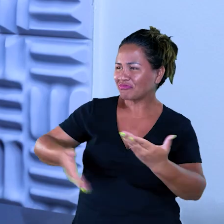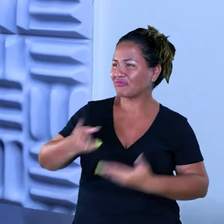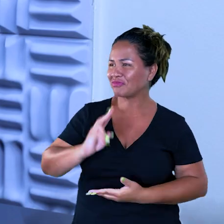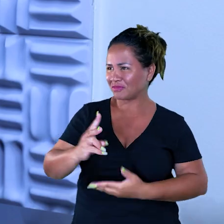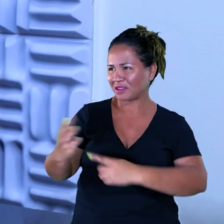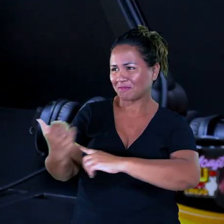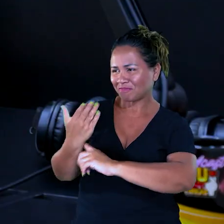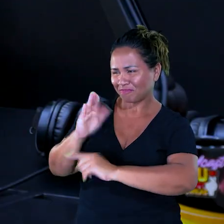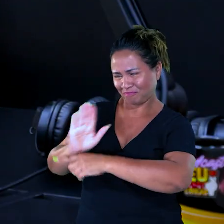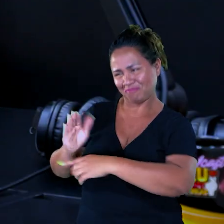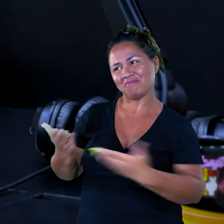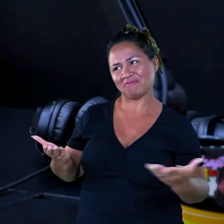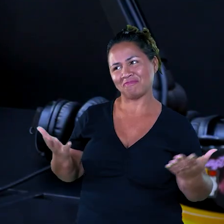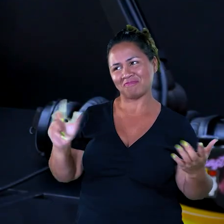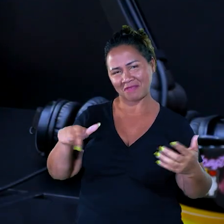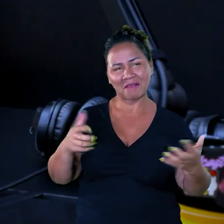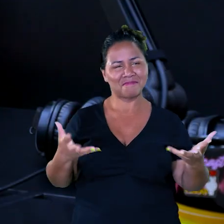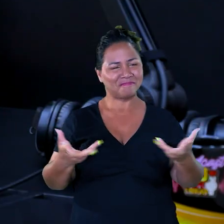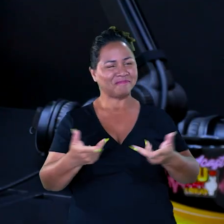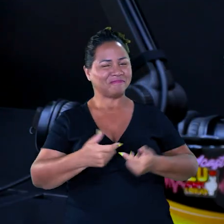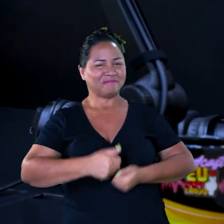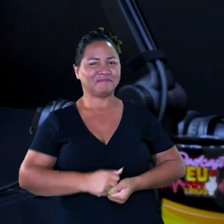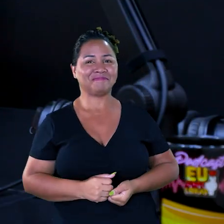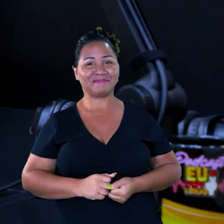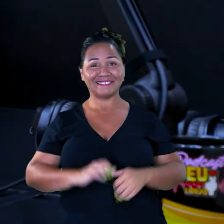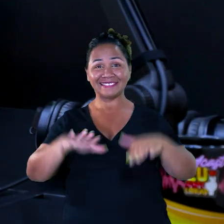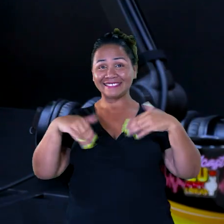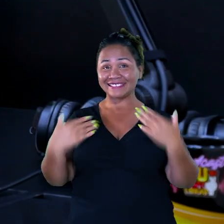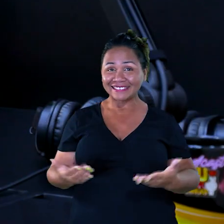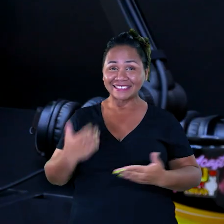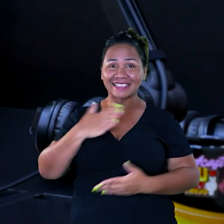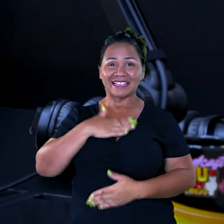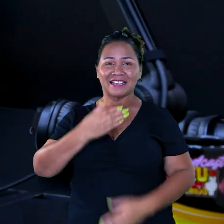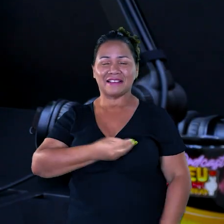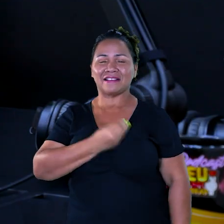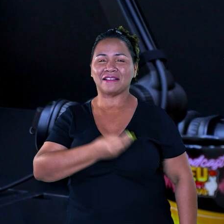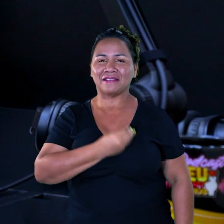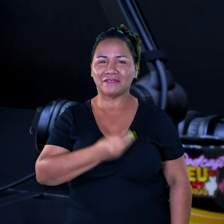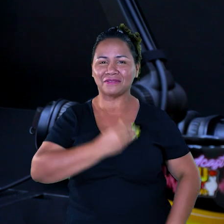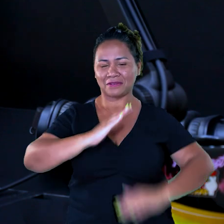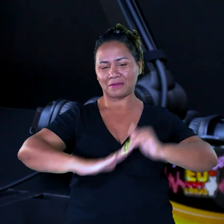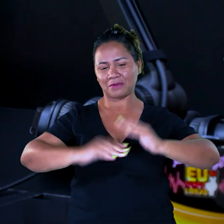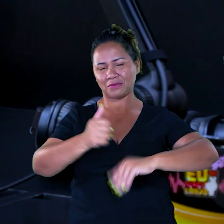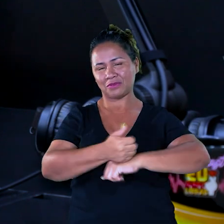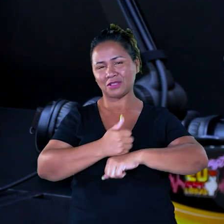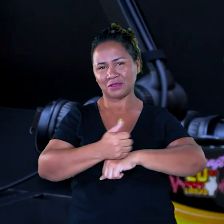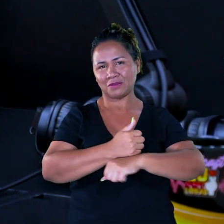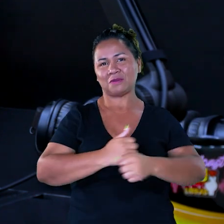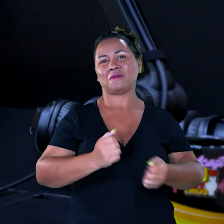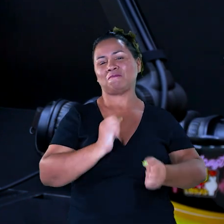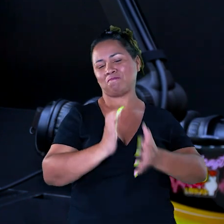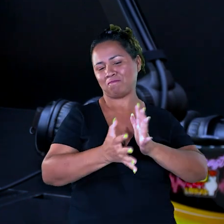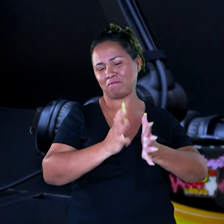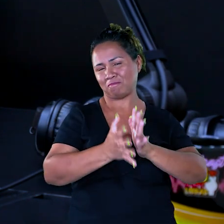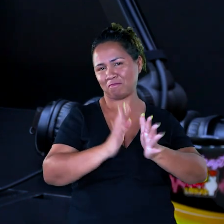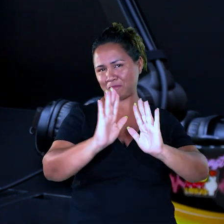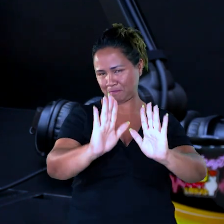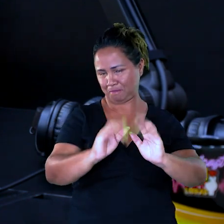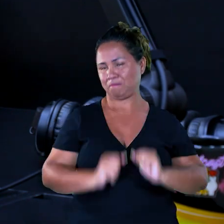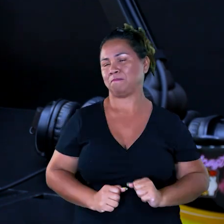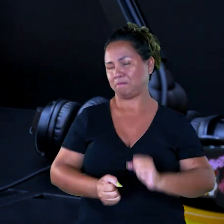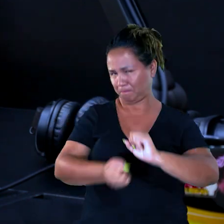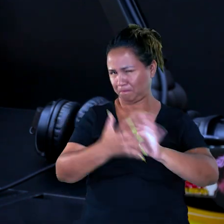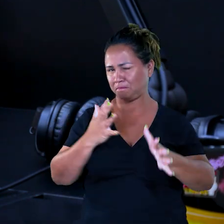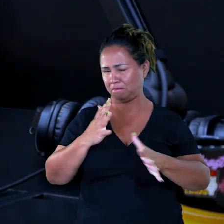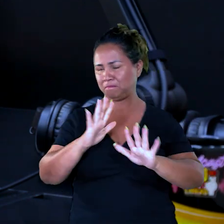É maravilhoso. Então, a minha vida no mundo da Libras foi assim. Eu, já adolescente, morava em Braslândia,